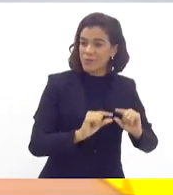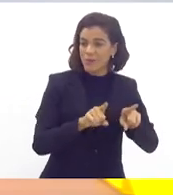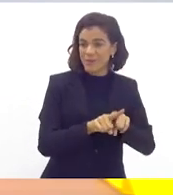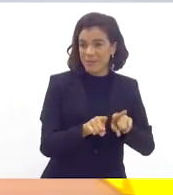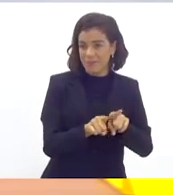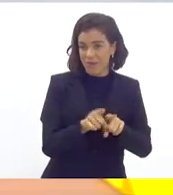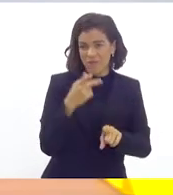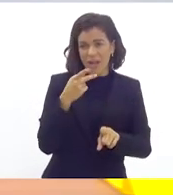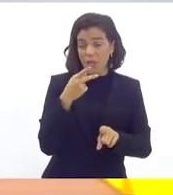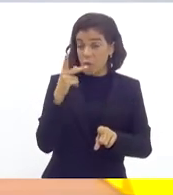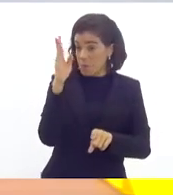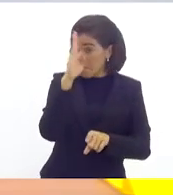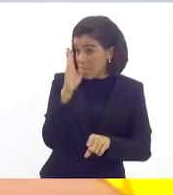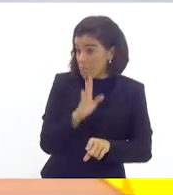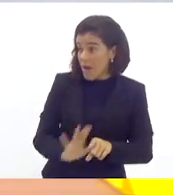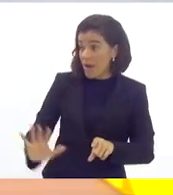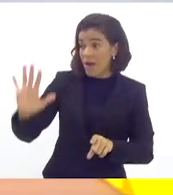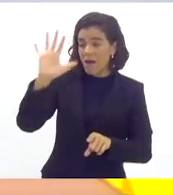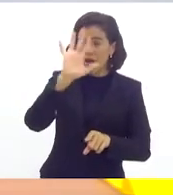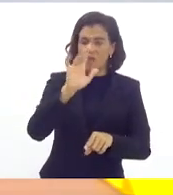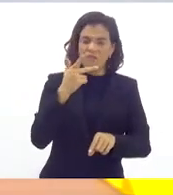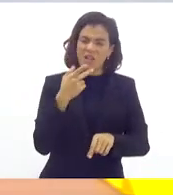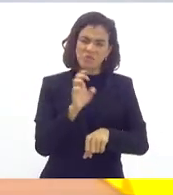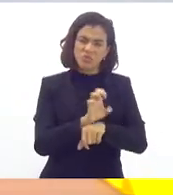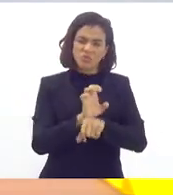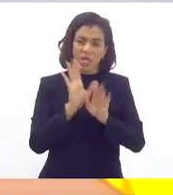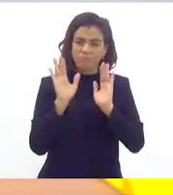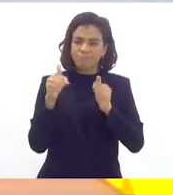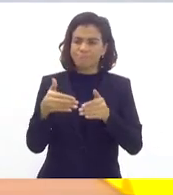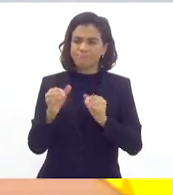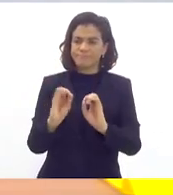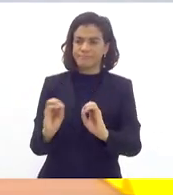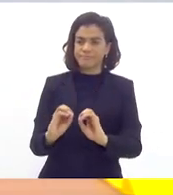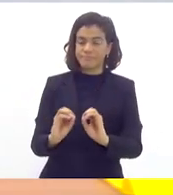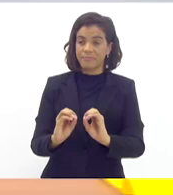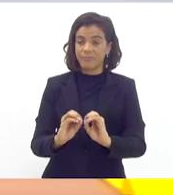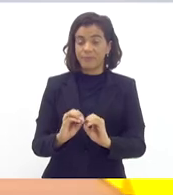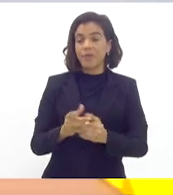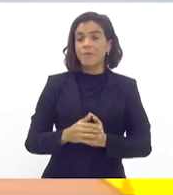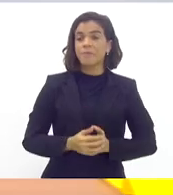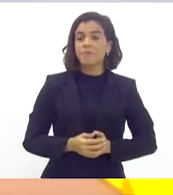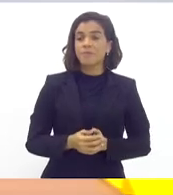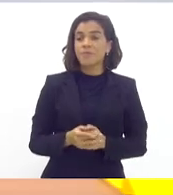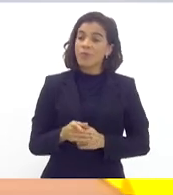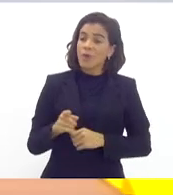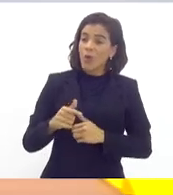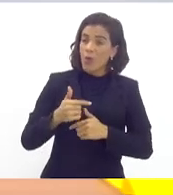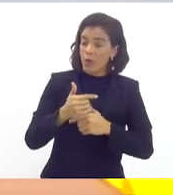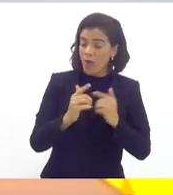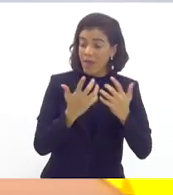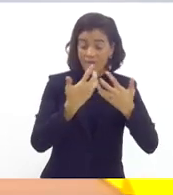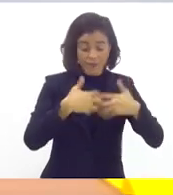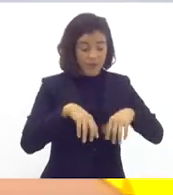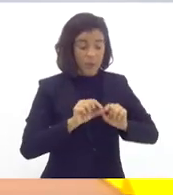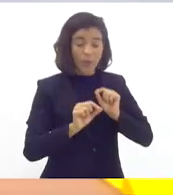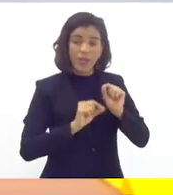dívida do país como um todo, não estou falando de um estado específico. Ao fazer isto, o efeito disso é